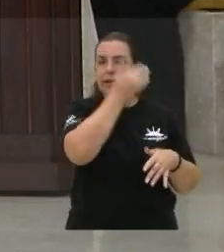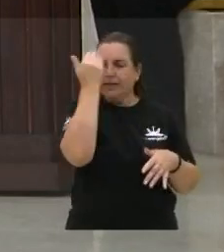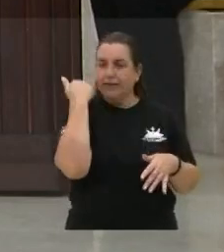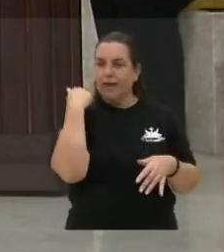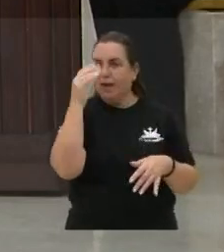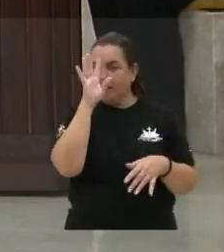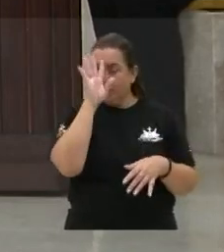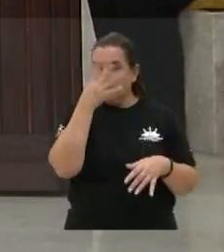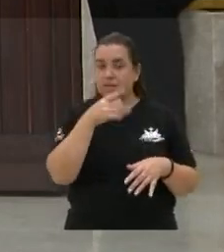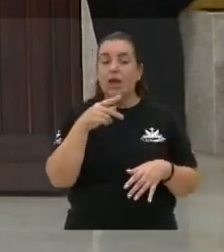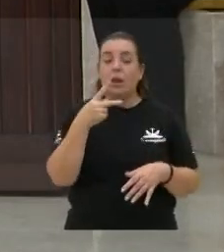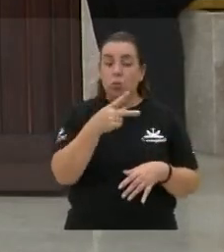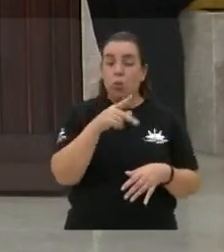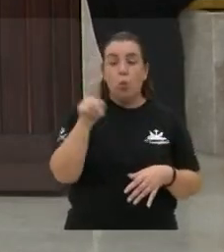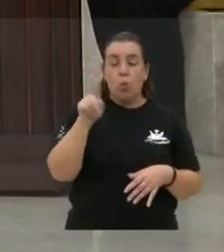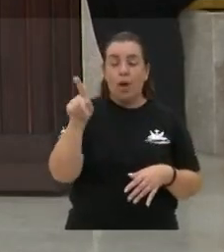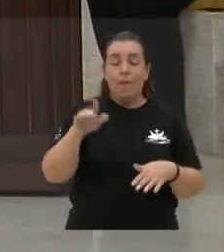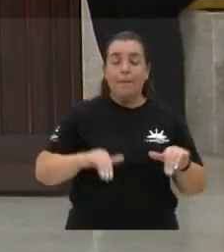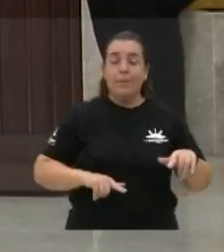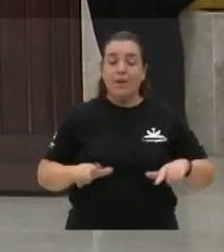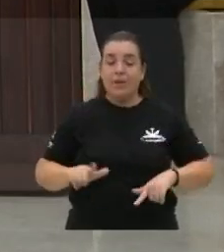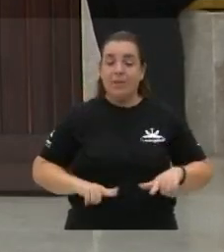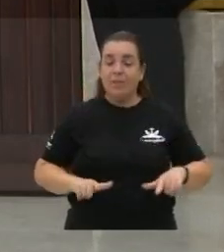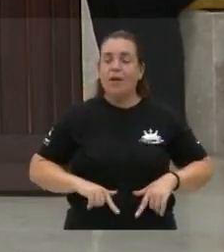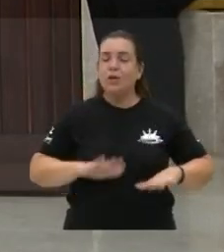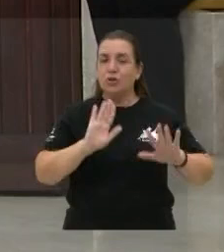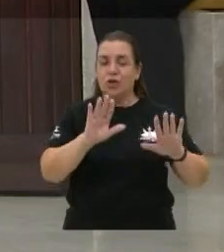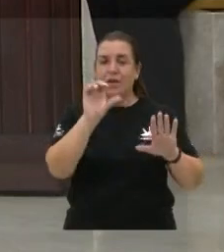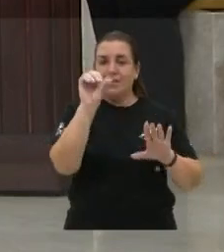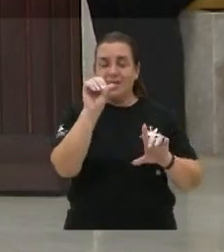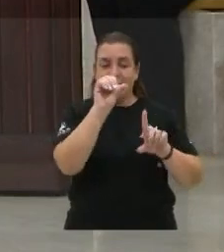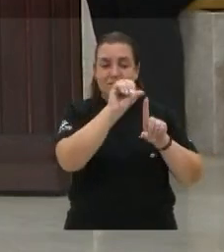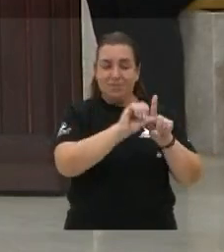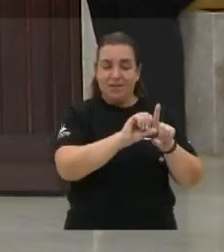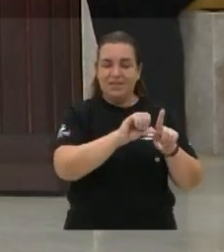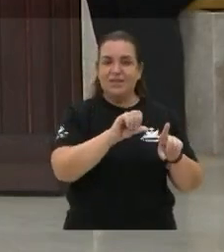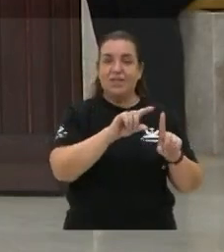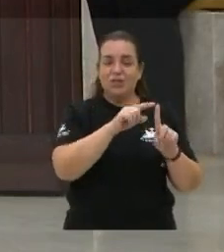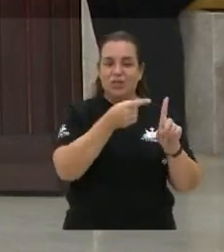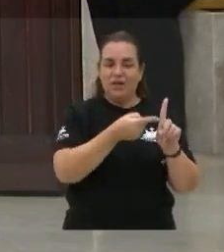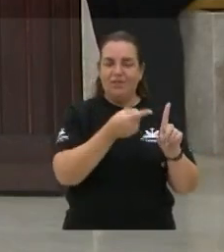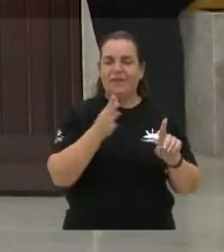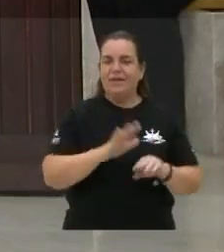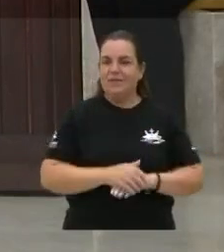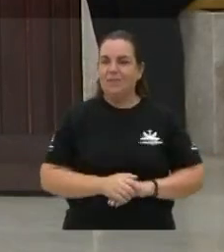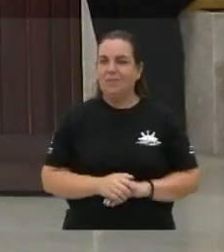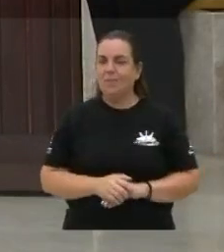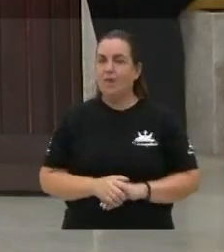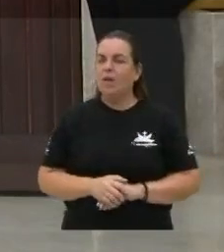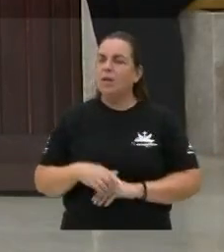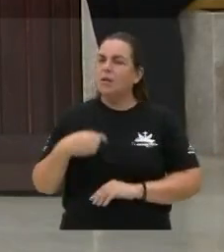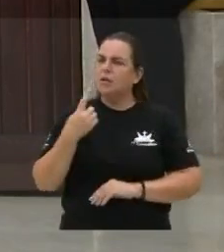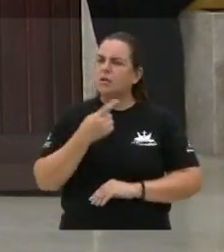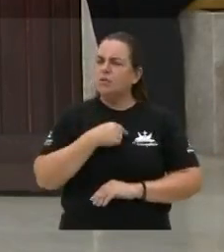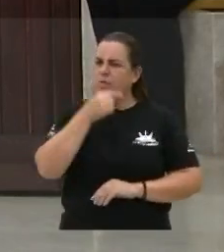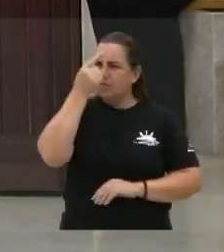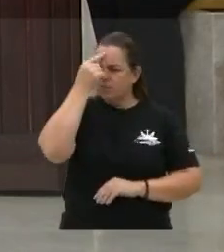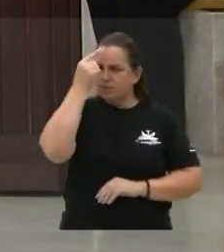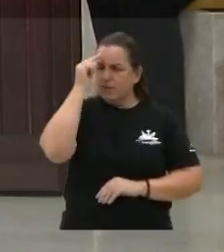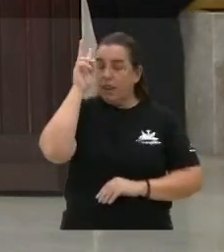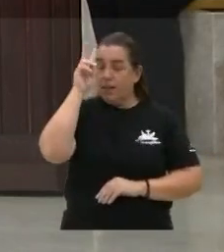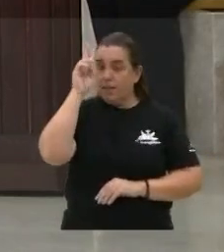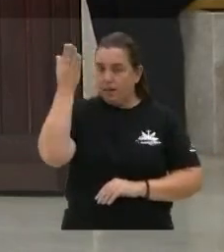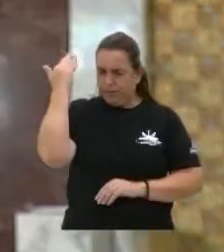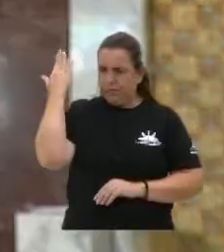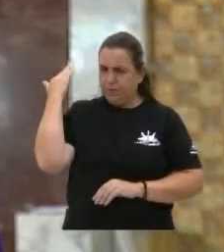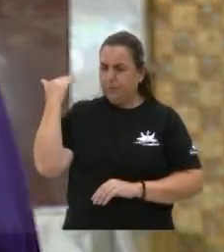tua parente já está no sexto mês. Se nós buscarmos um pouquinho a